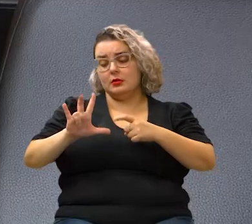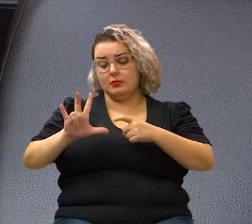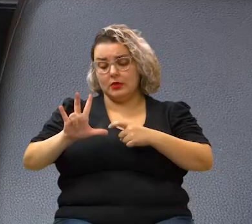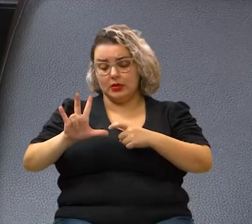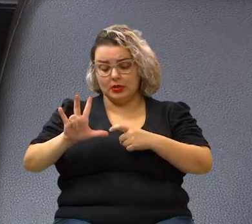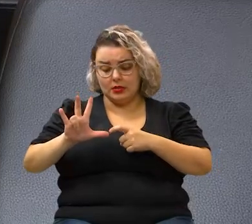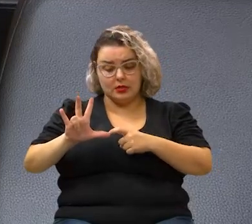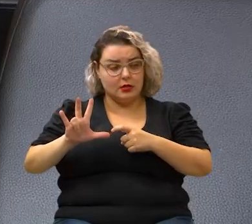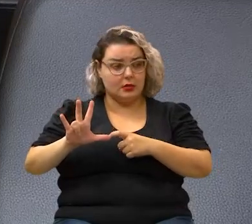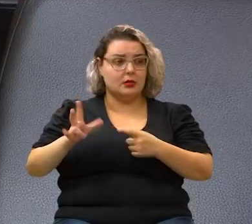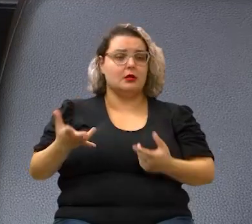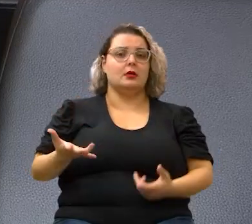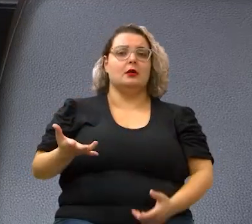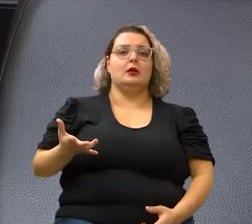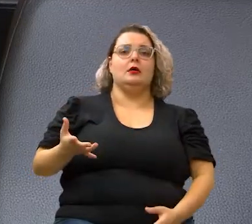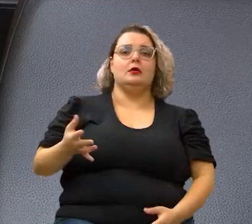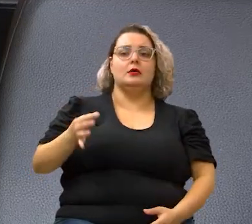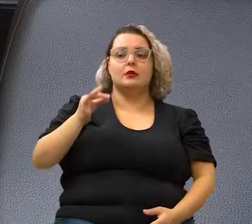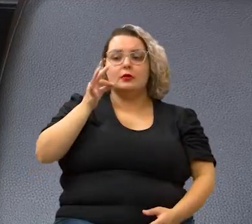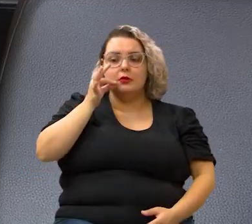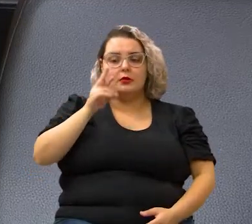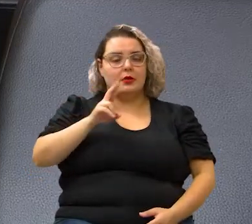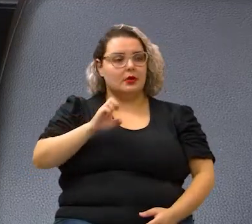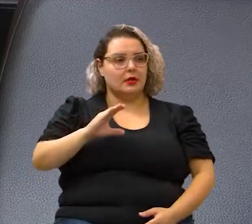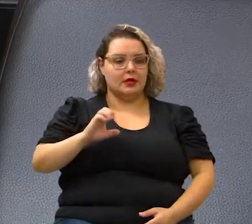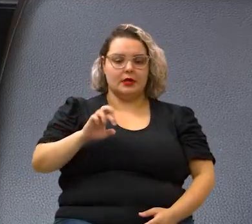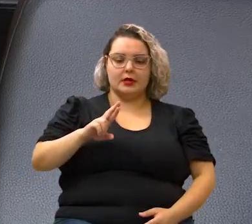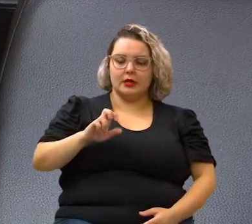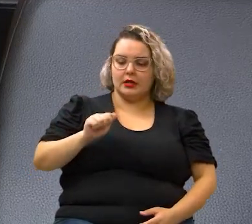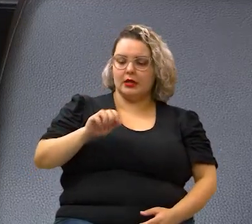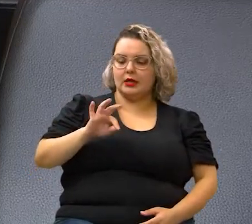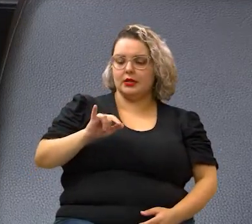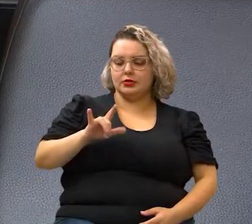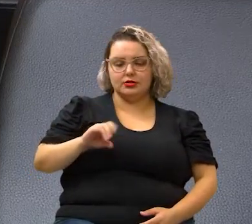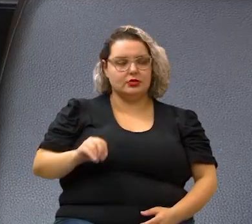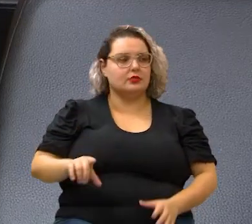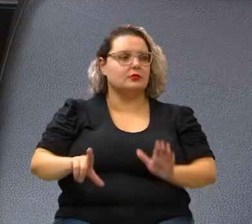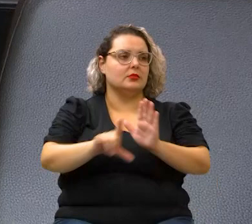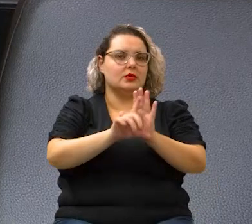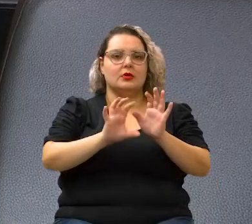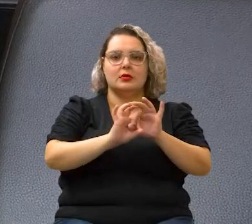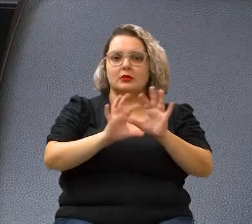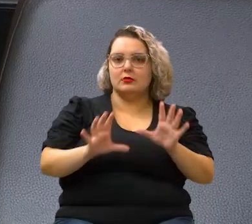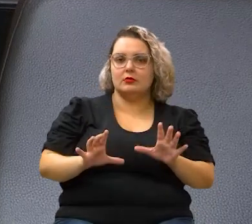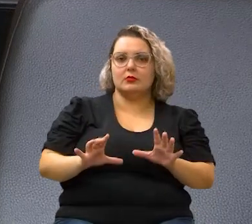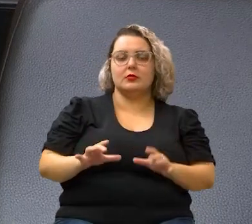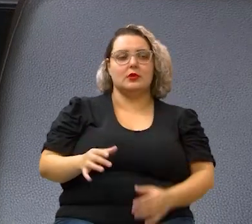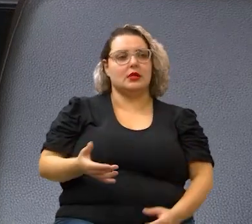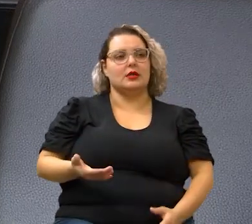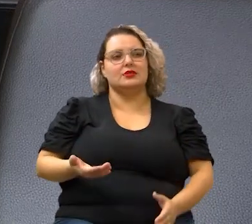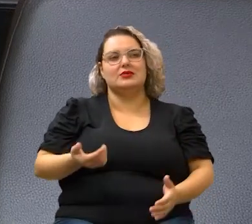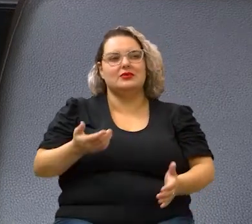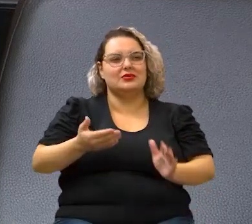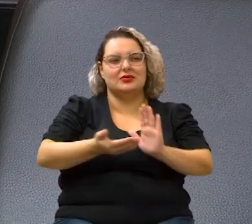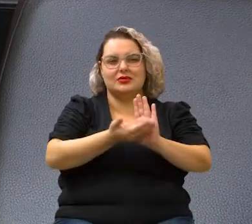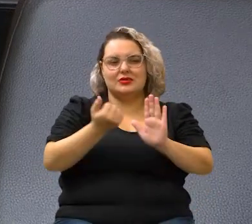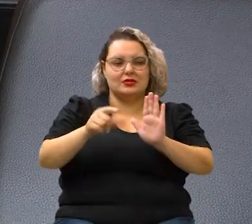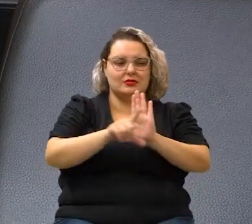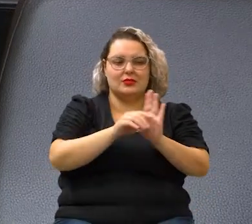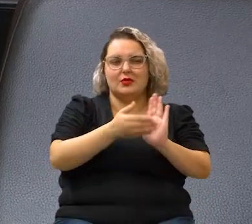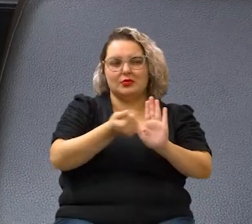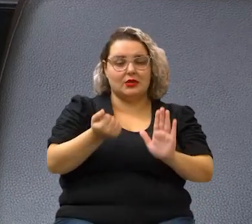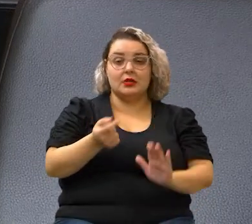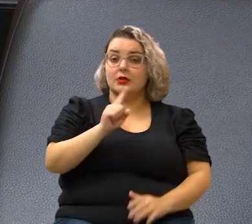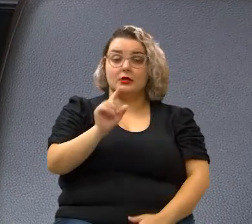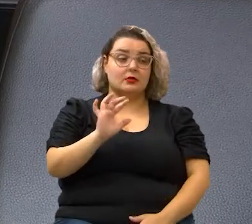maconha medicinal, a maconha para uso recreativo, para legalização, para descriminalização.